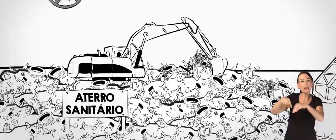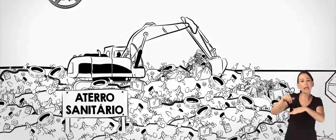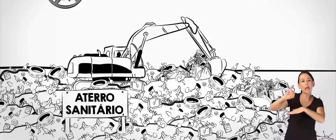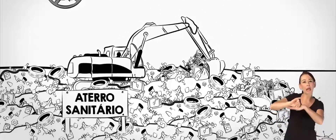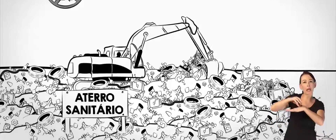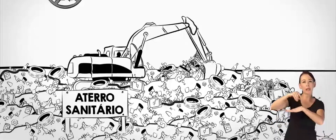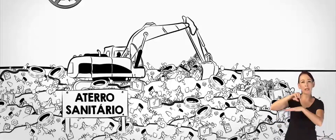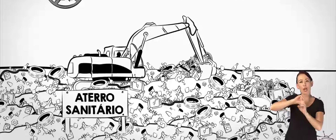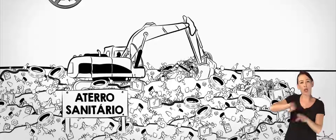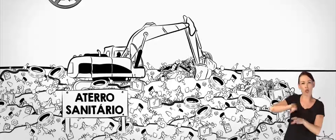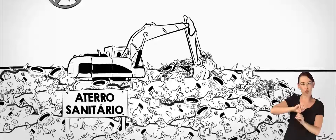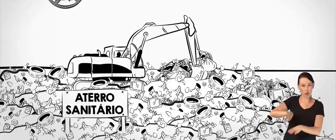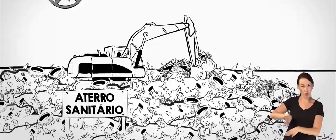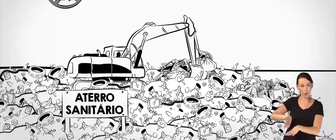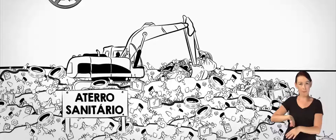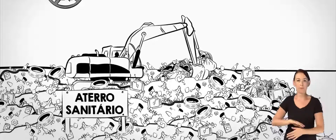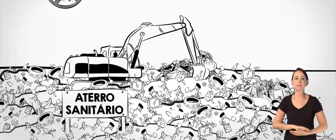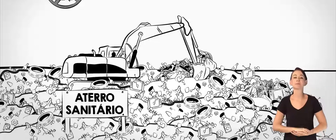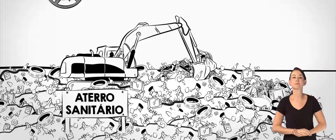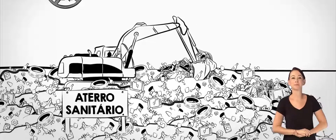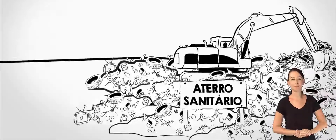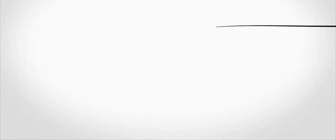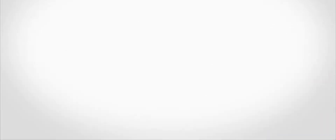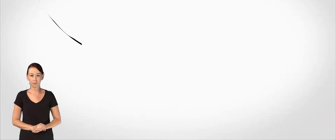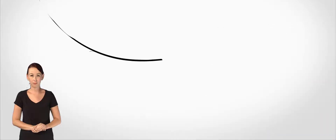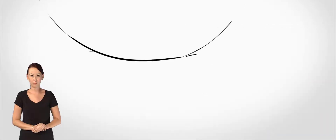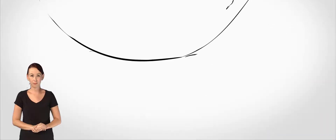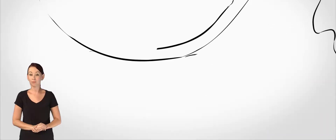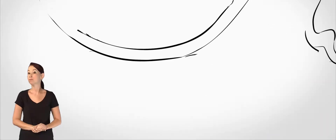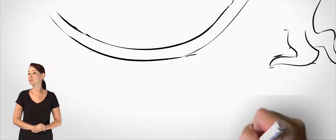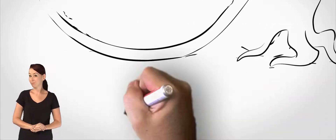por enquanto, destinados a um aterro sanitário.